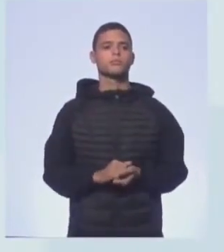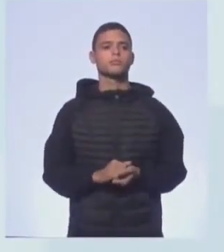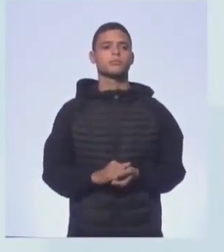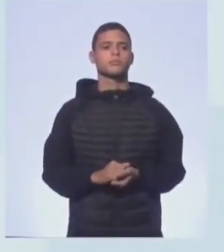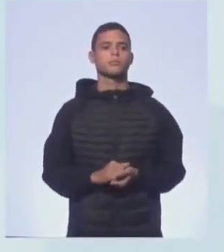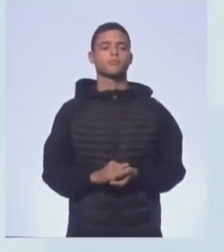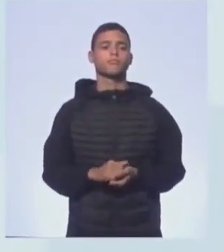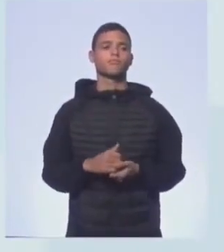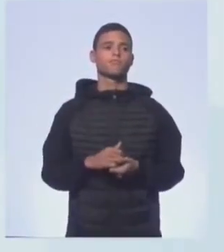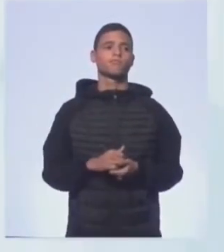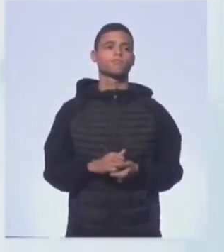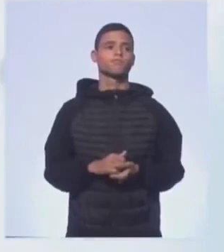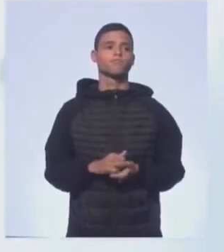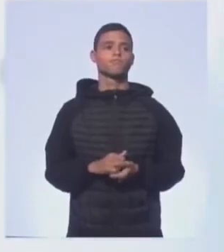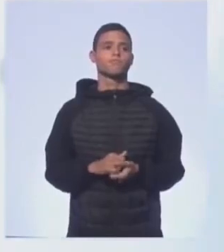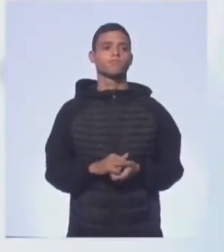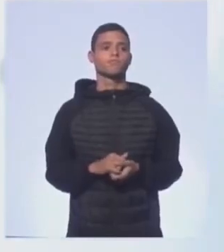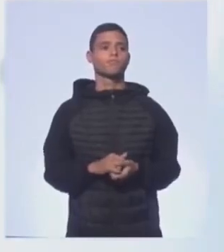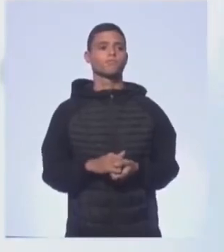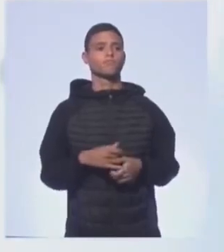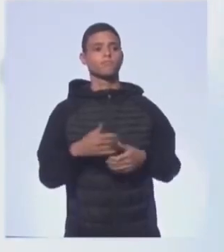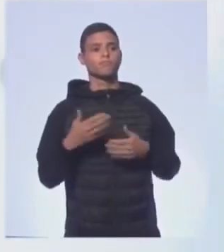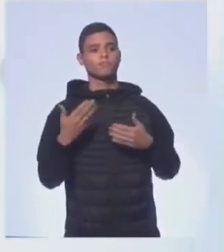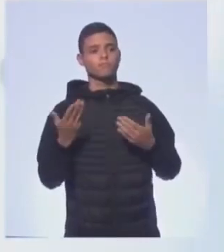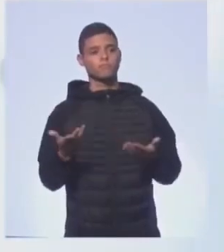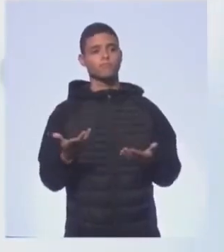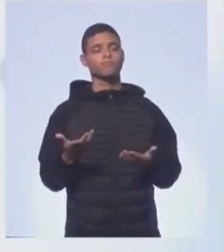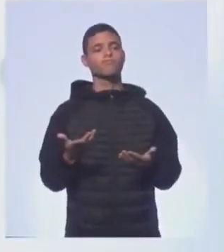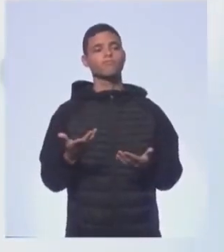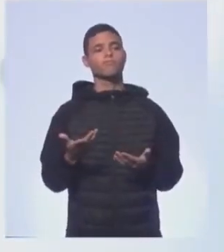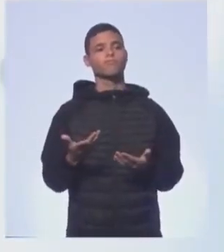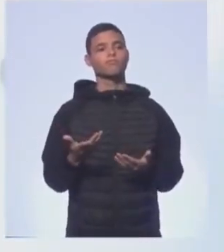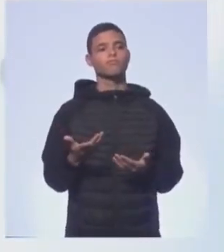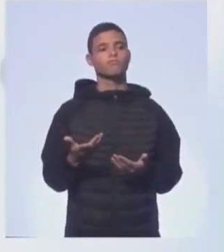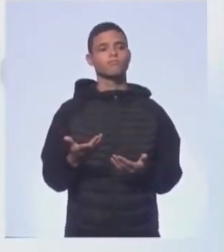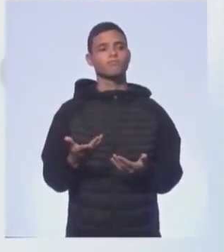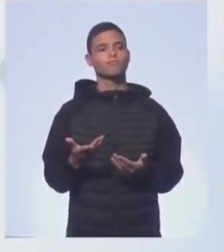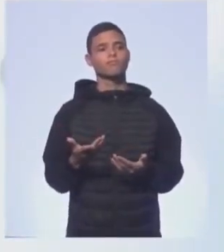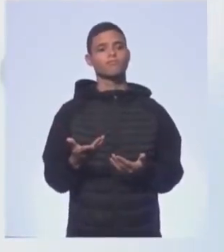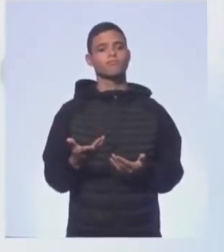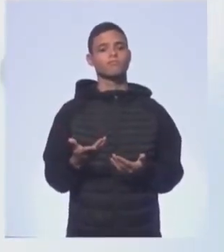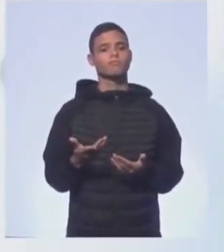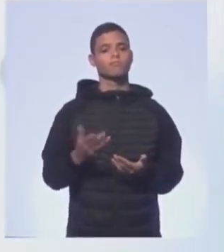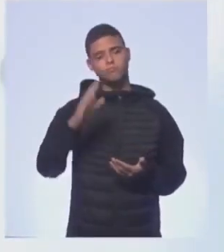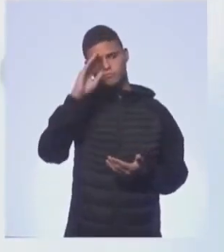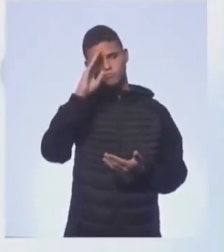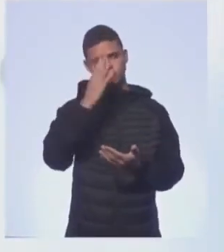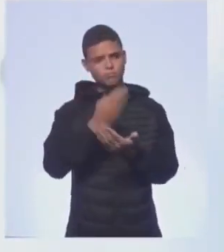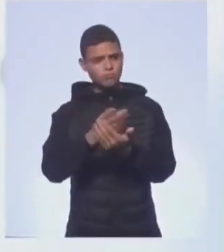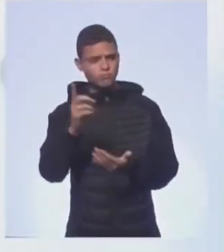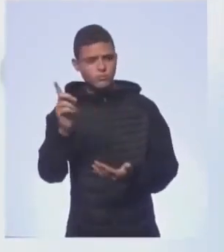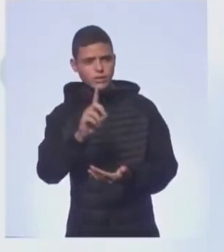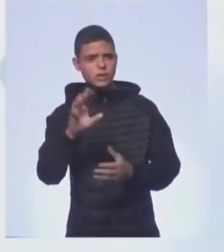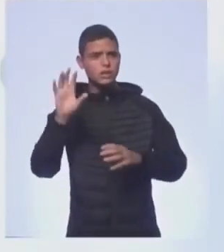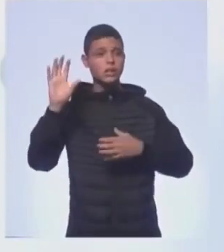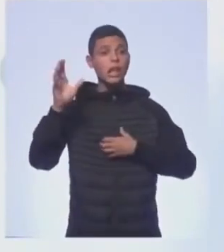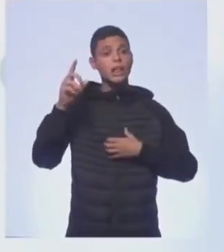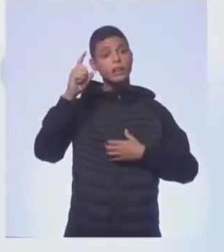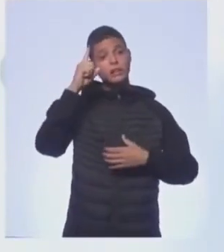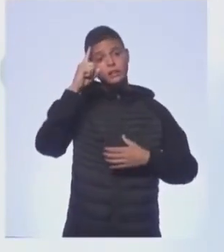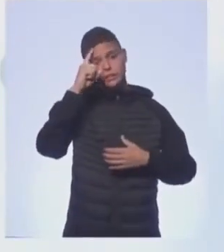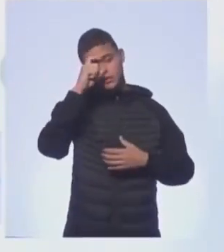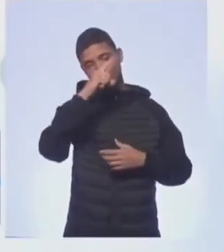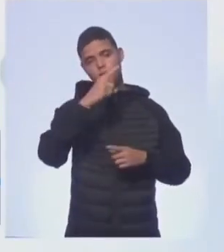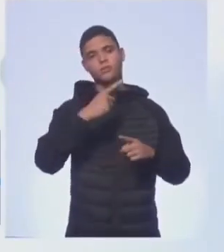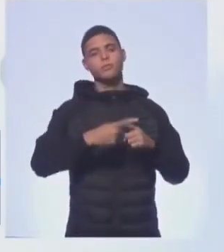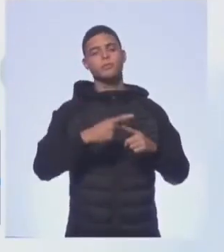Se a gente... Pode voltar aqui. Se a gente não acreditar na ciência fica mais complicado.